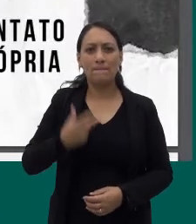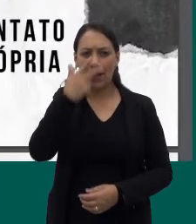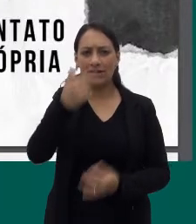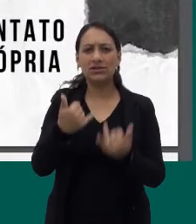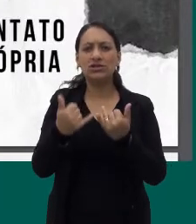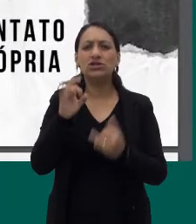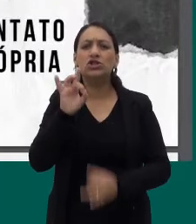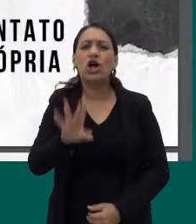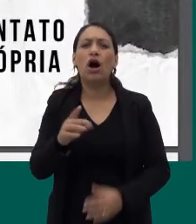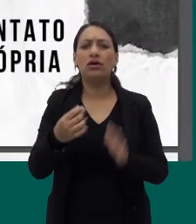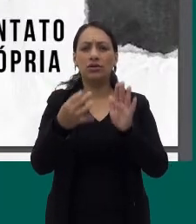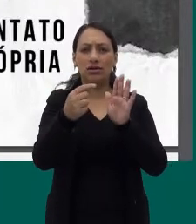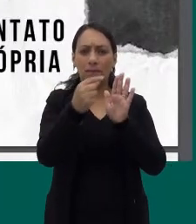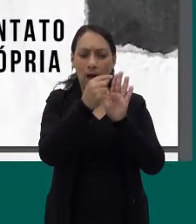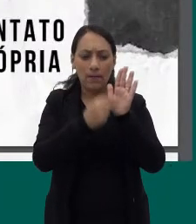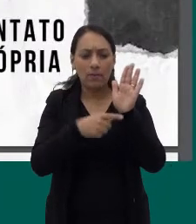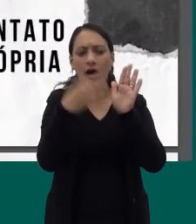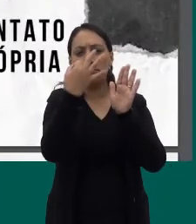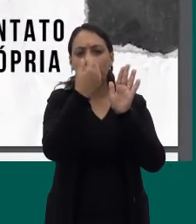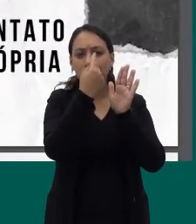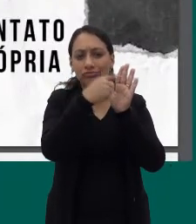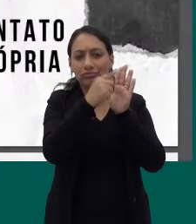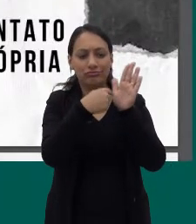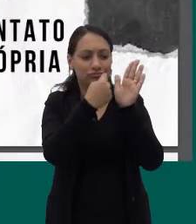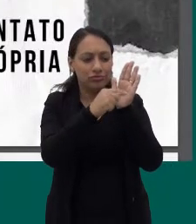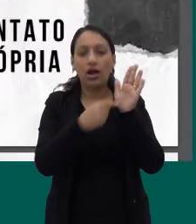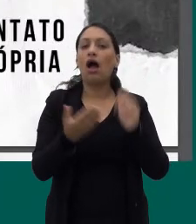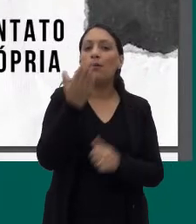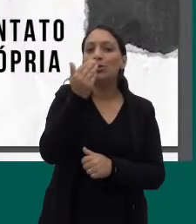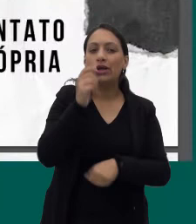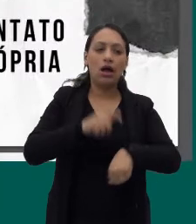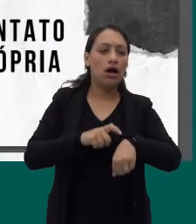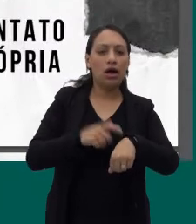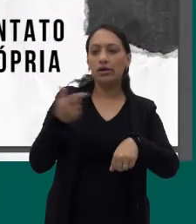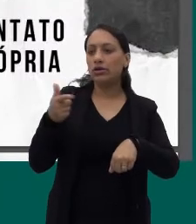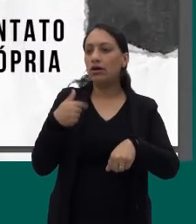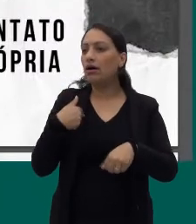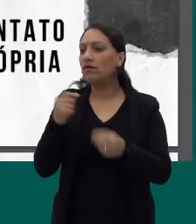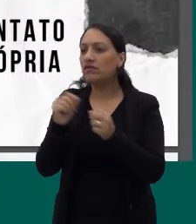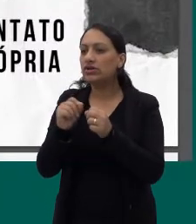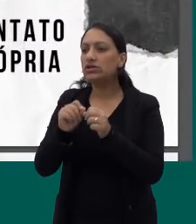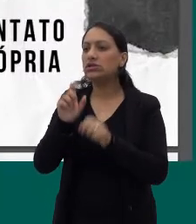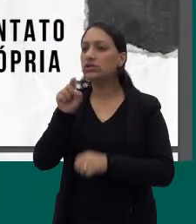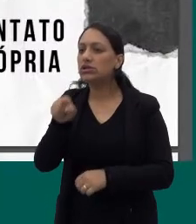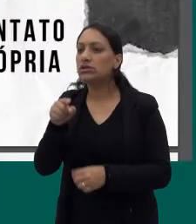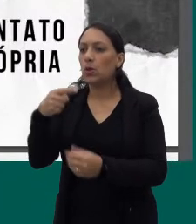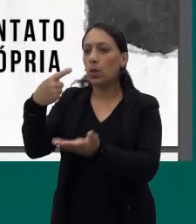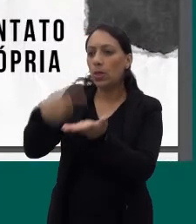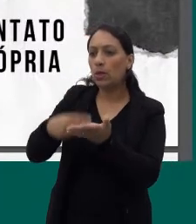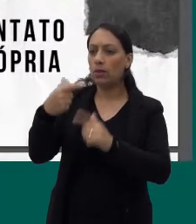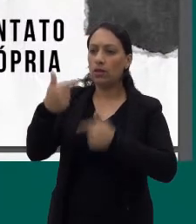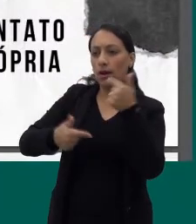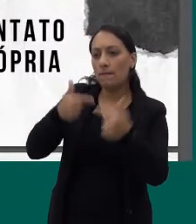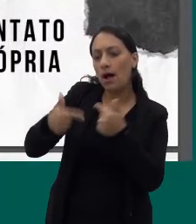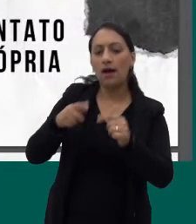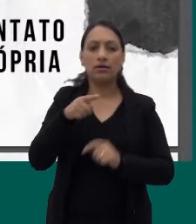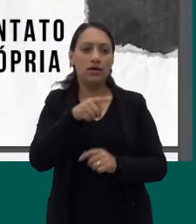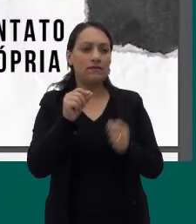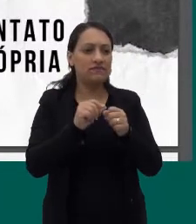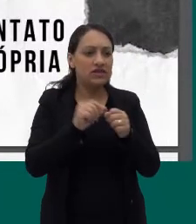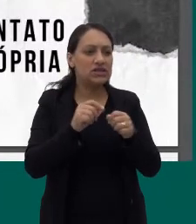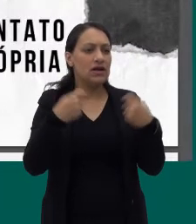checklist, né? Fiz tal coisa, levantei aquele horário, almocei, cumpri tal compromisso no trabalho, tenho que fazer tal